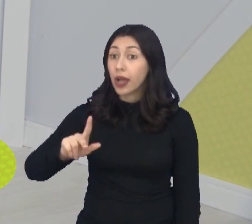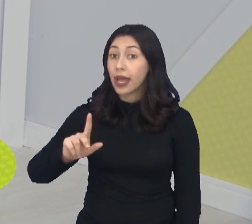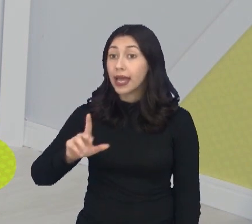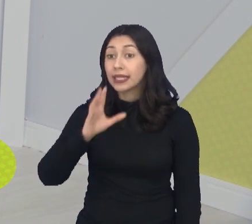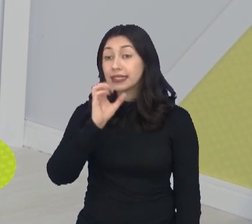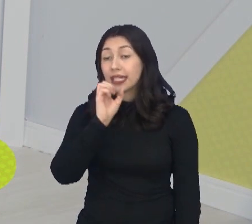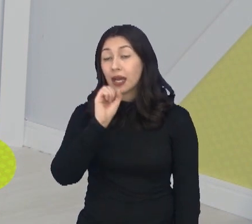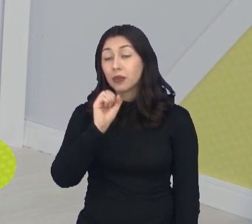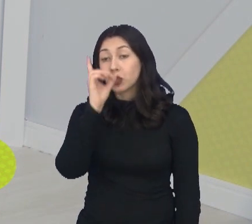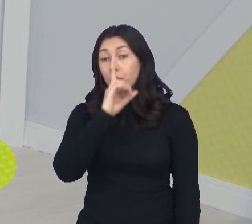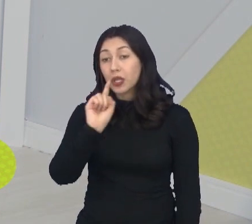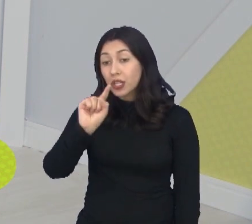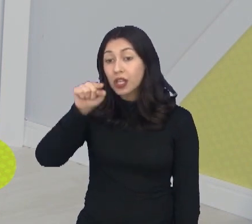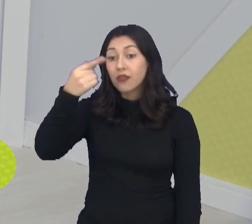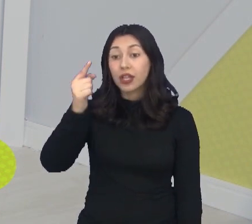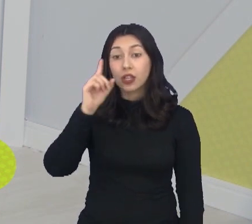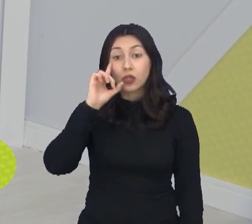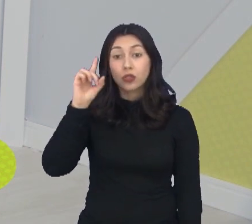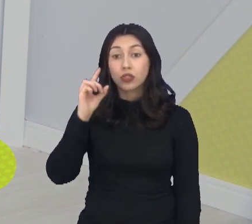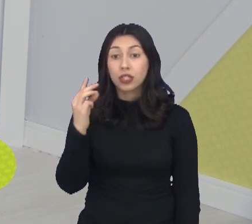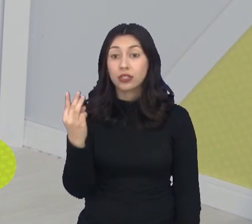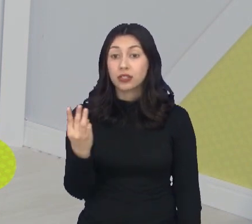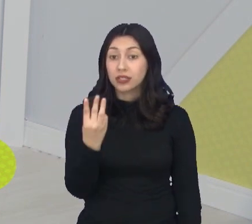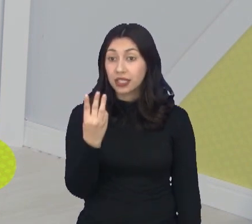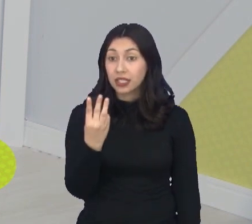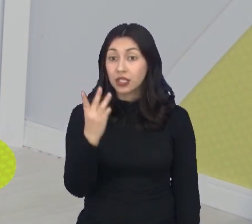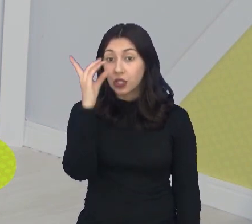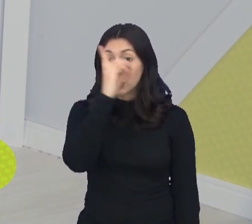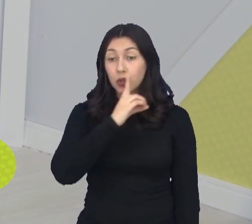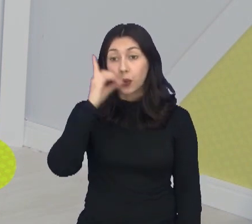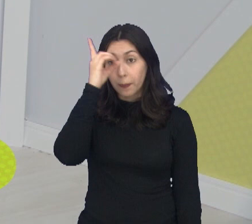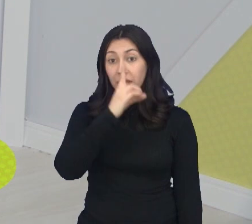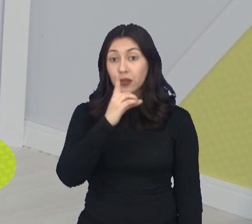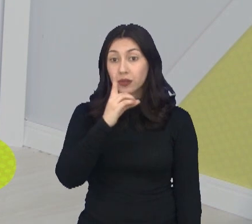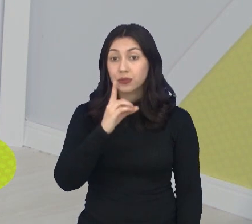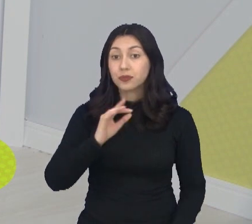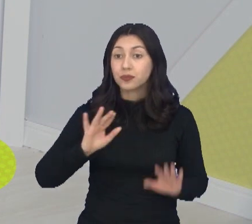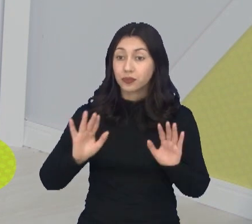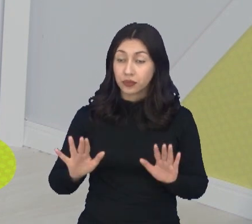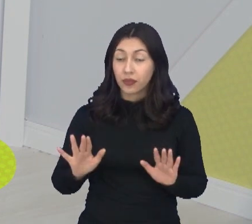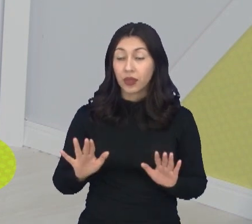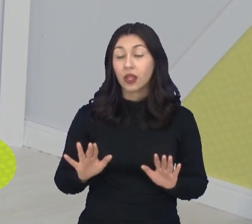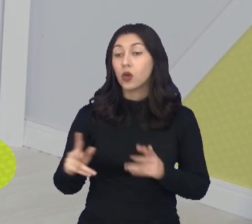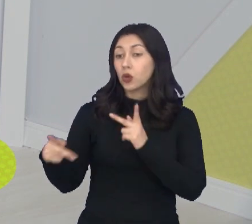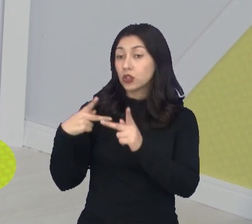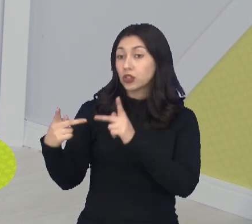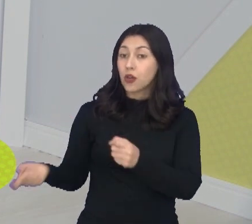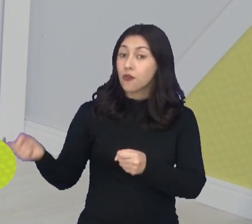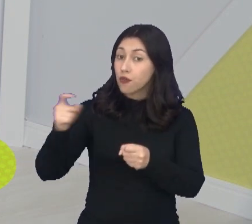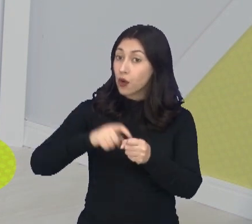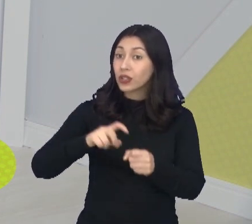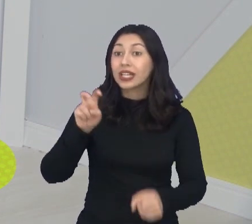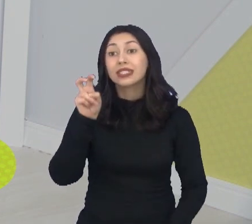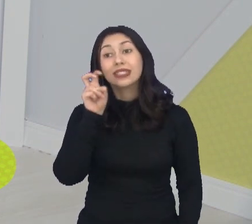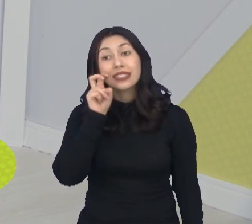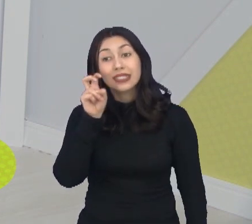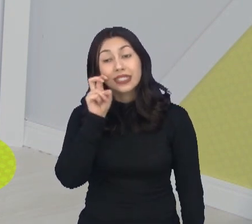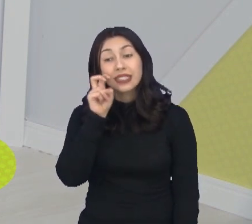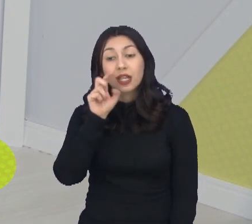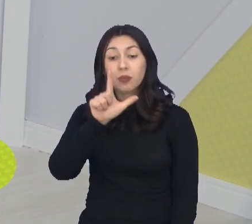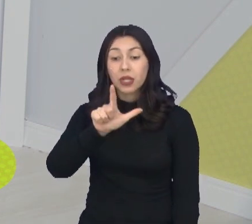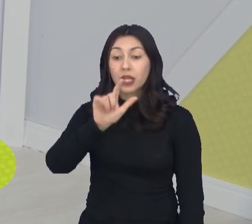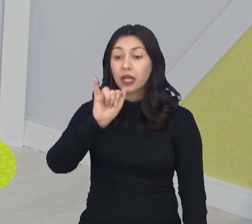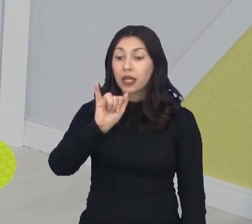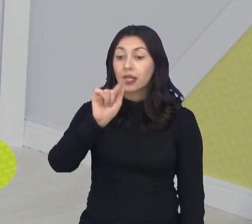de semana, dia 3, no domingo, dia 3. O São José volta à quadra na próxima quinta-feira pela Liga